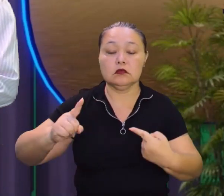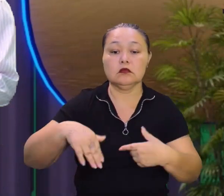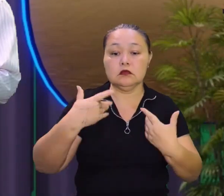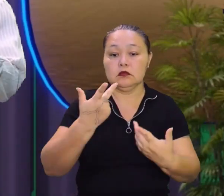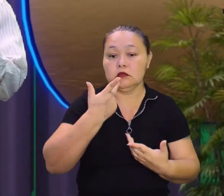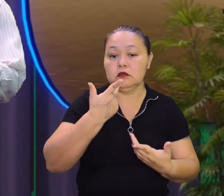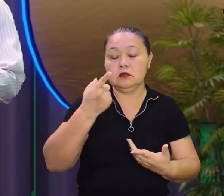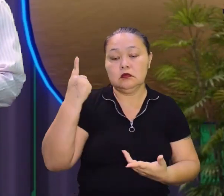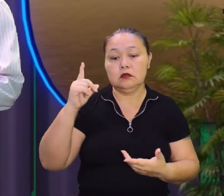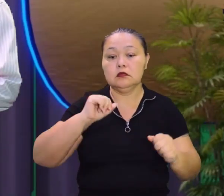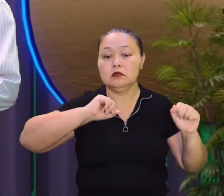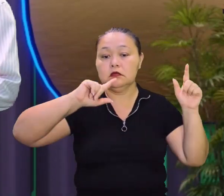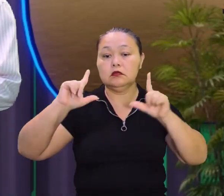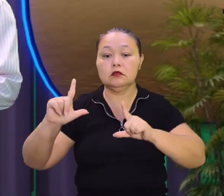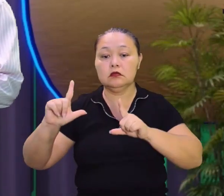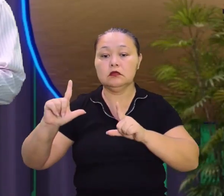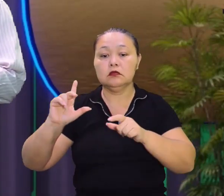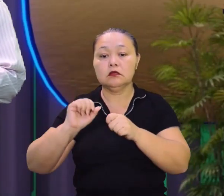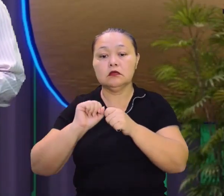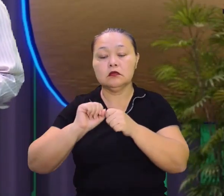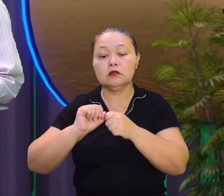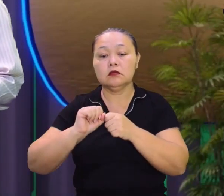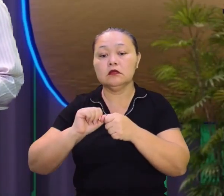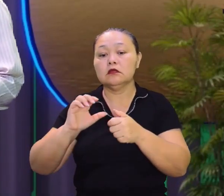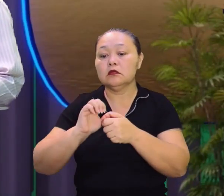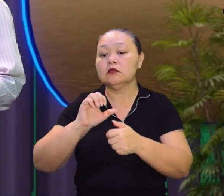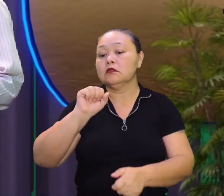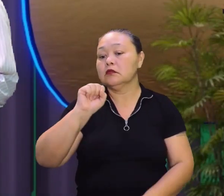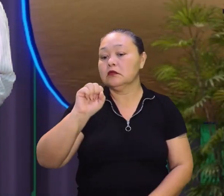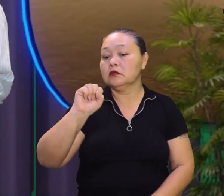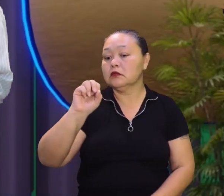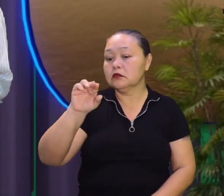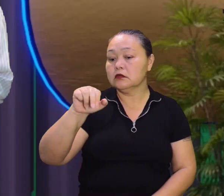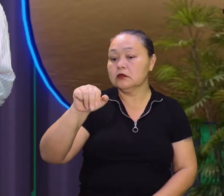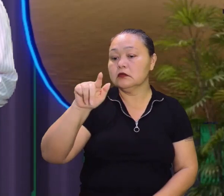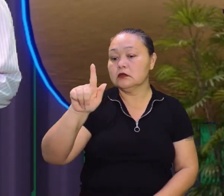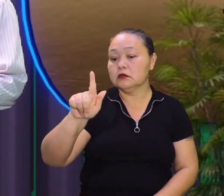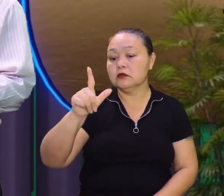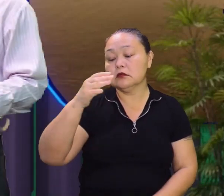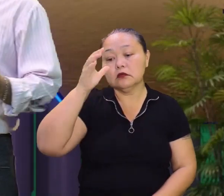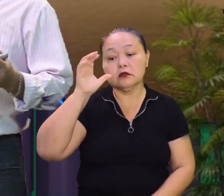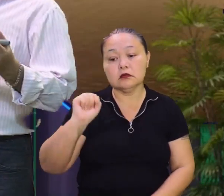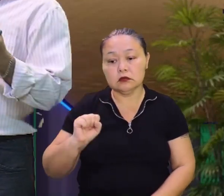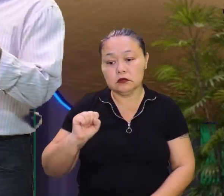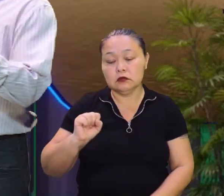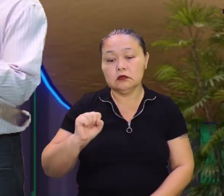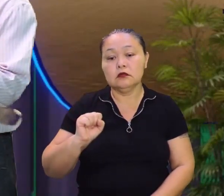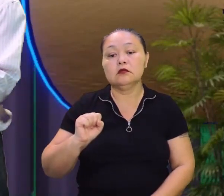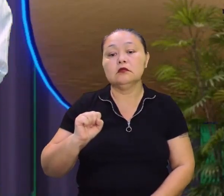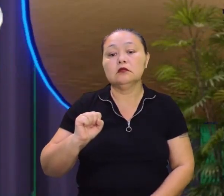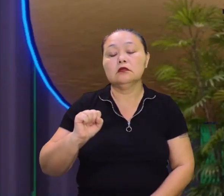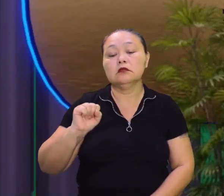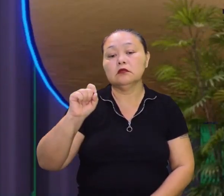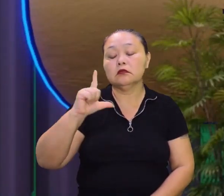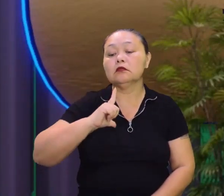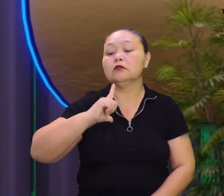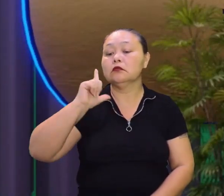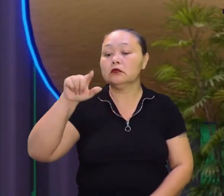Inclusive colocamos lá no slide, Samsung, Coreia do Sul. Muito bem. Coreia do Sul é